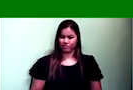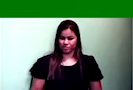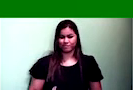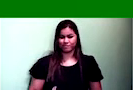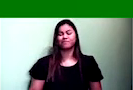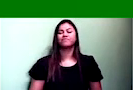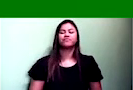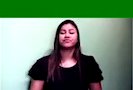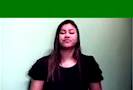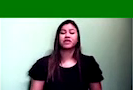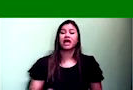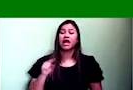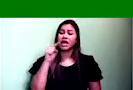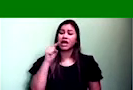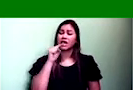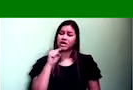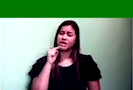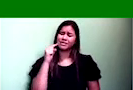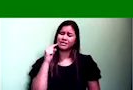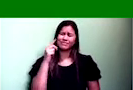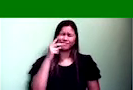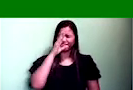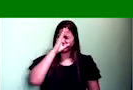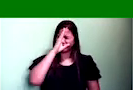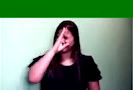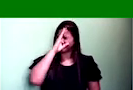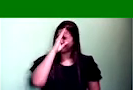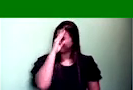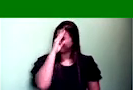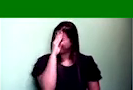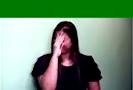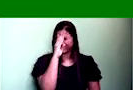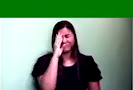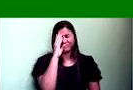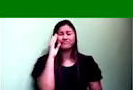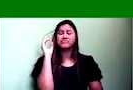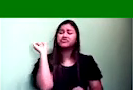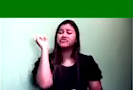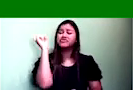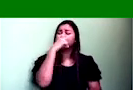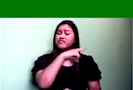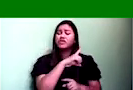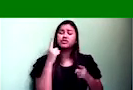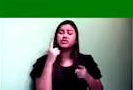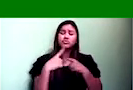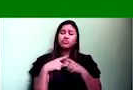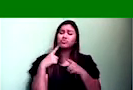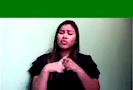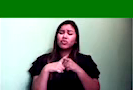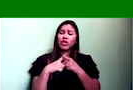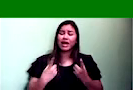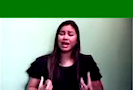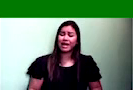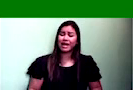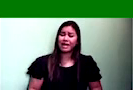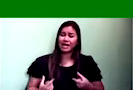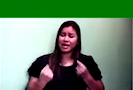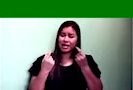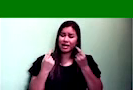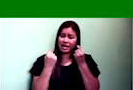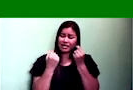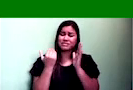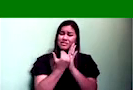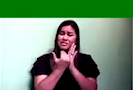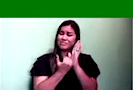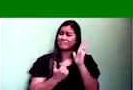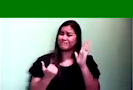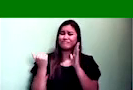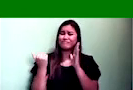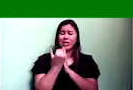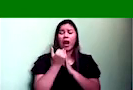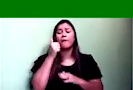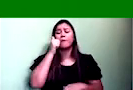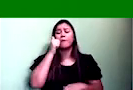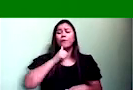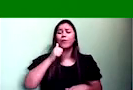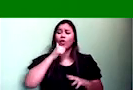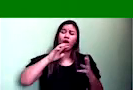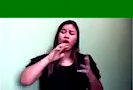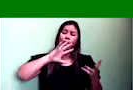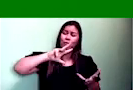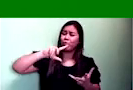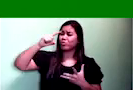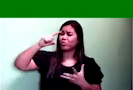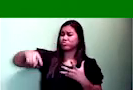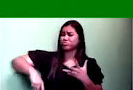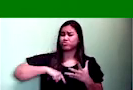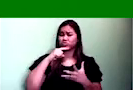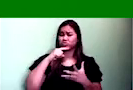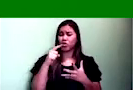do segundo câncer que mais acomete as mulheres no mundo inteiro, o câncer de colo do útero. O condiloma